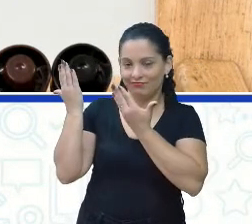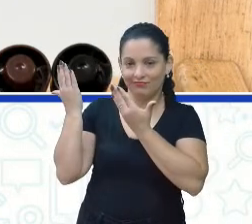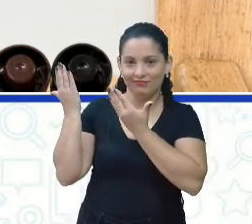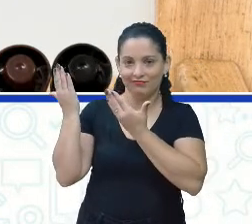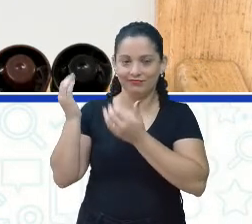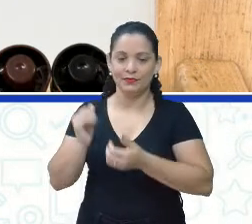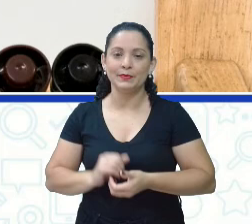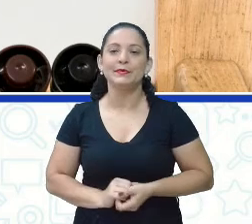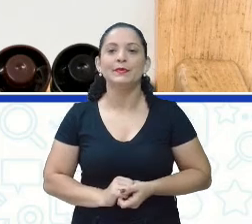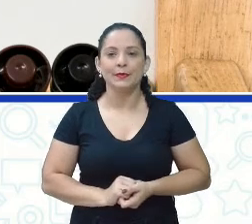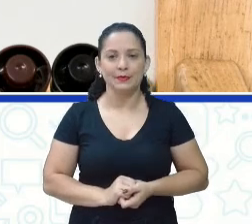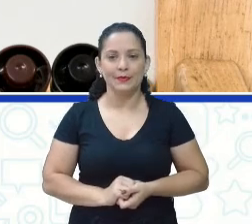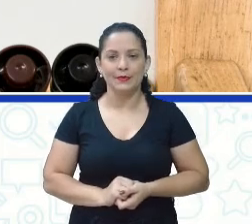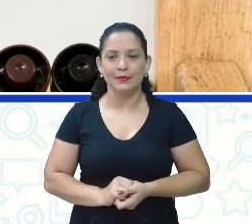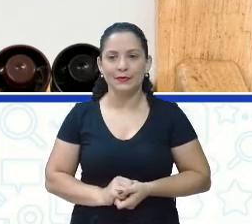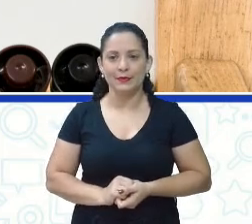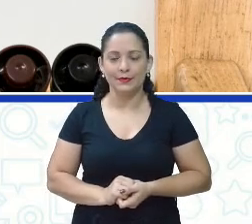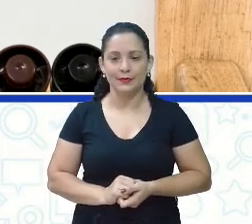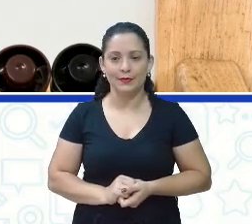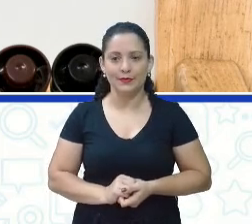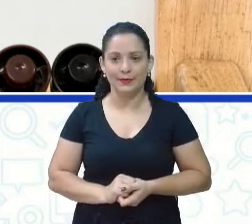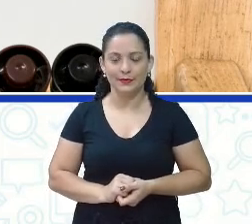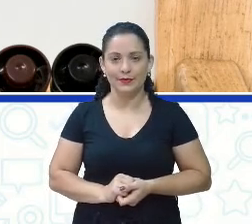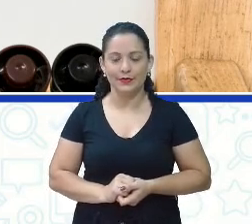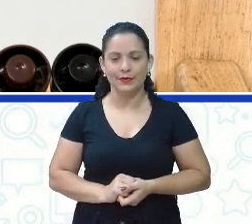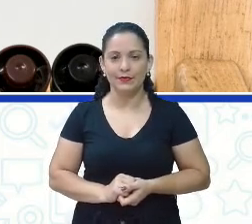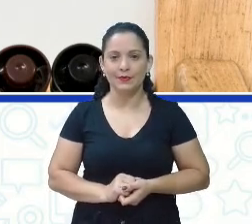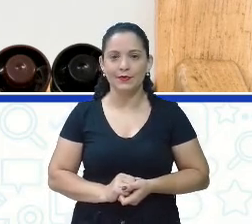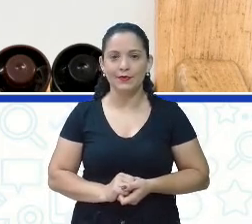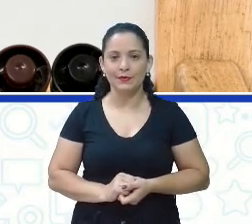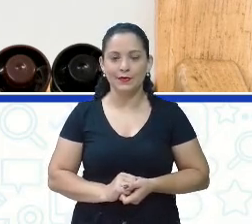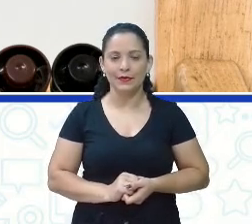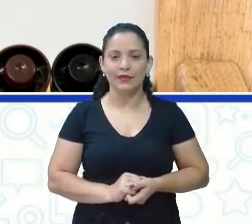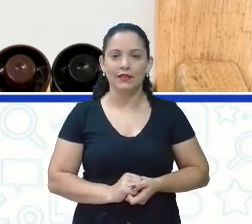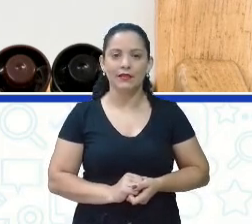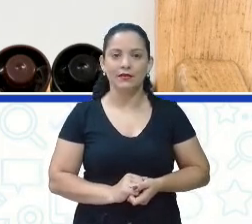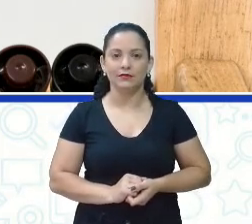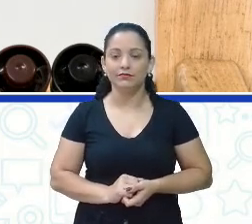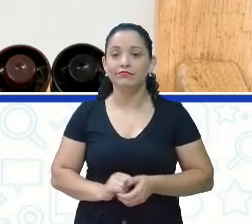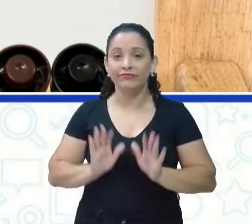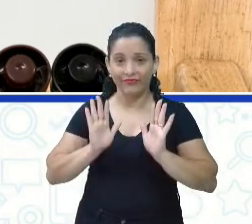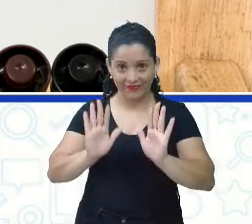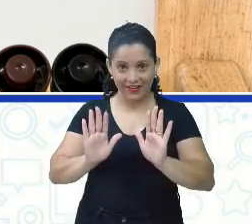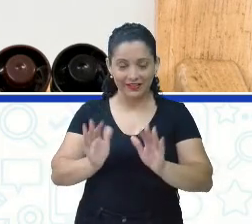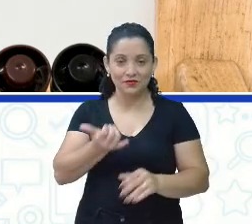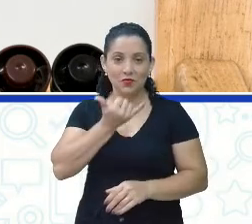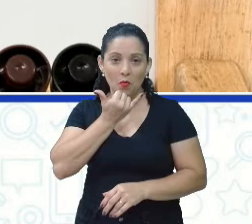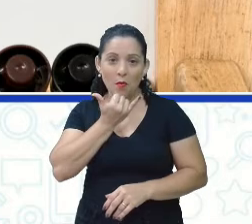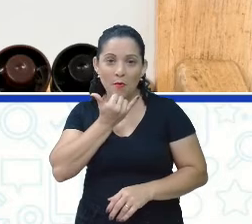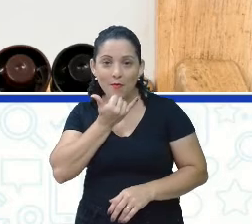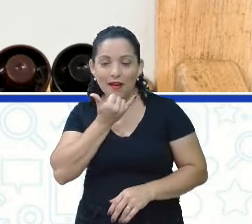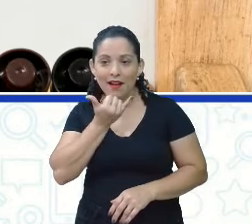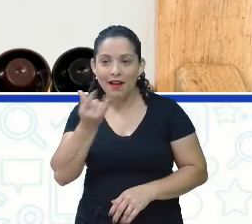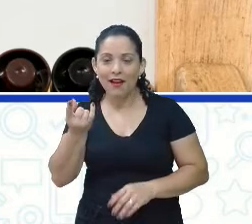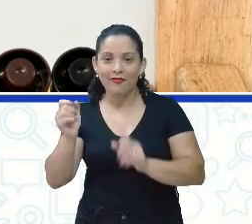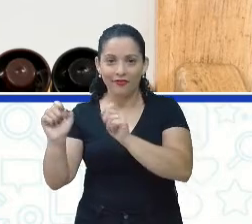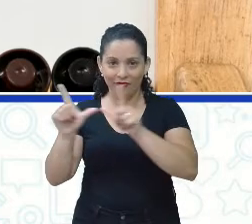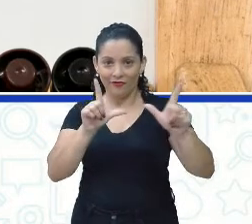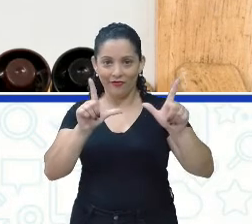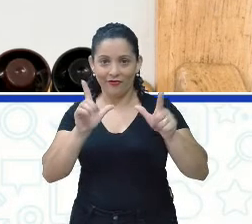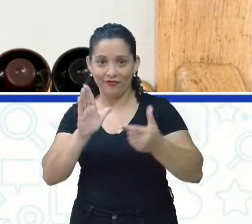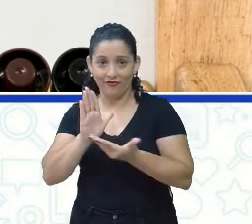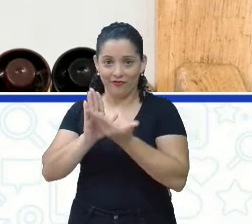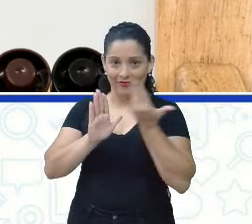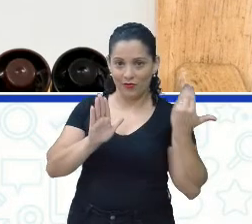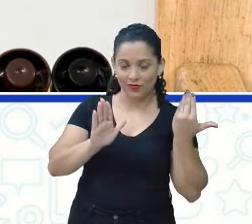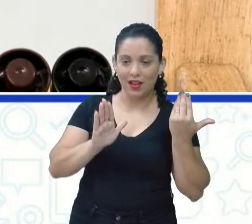que era am e is vai virar was. Professor, e o que era are... Gente, desculpa, volta lá um pedacinho.